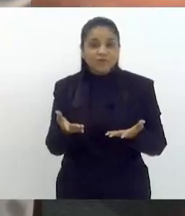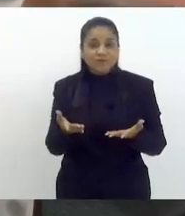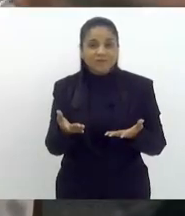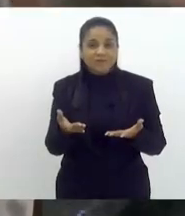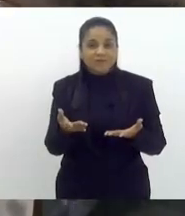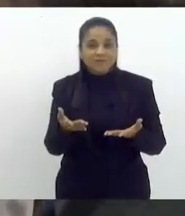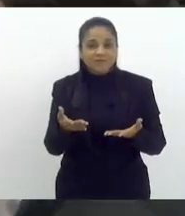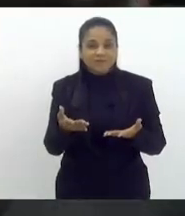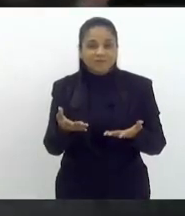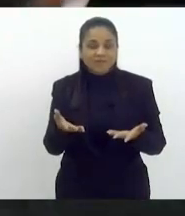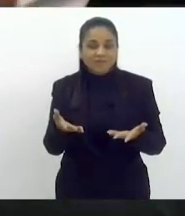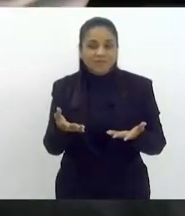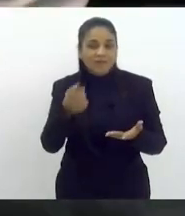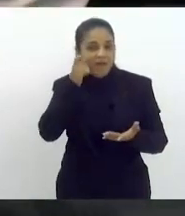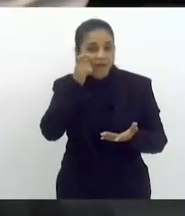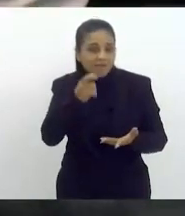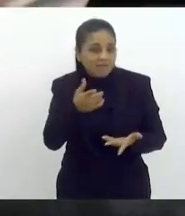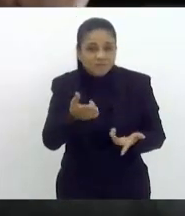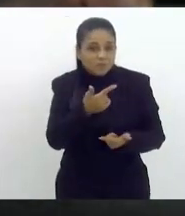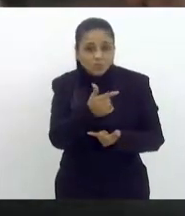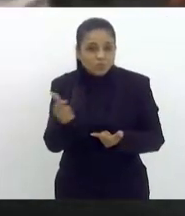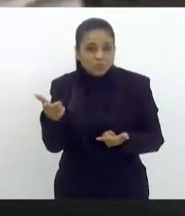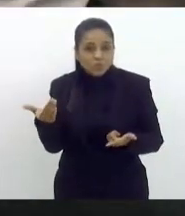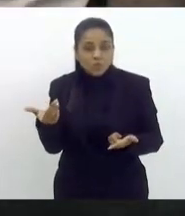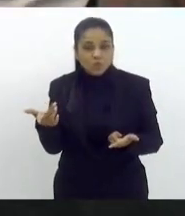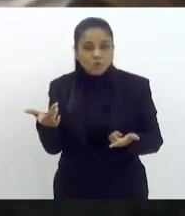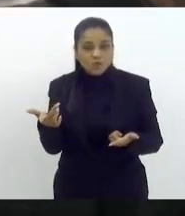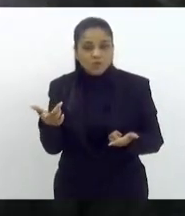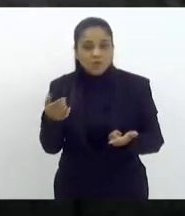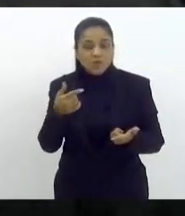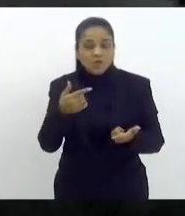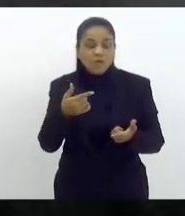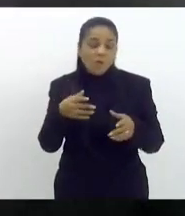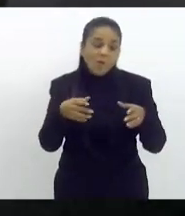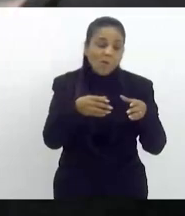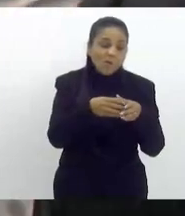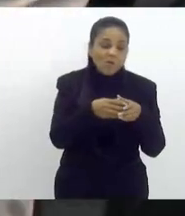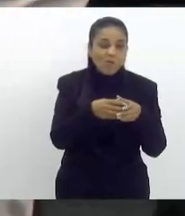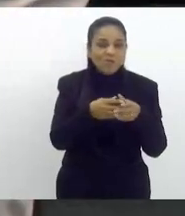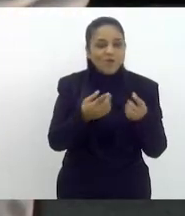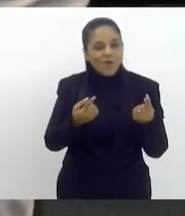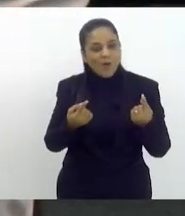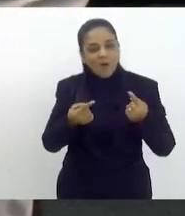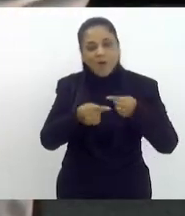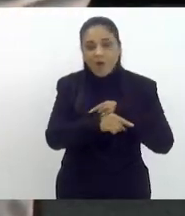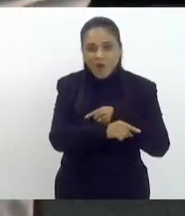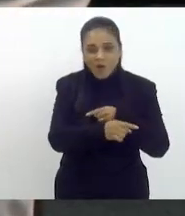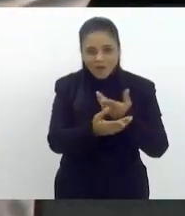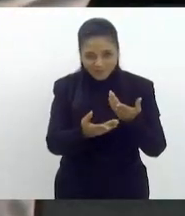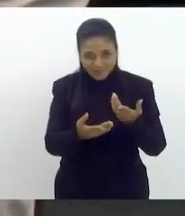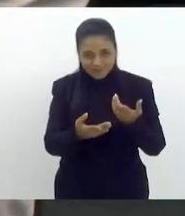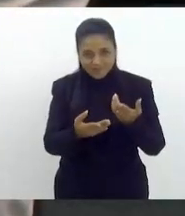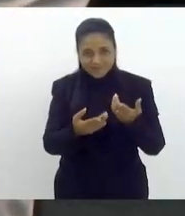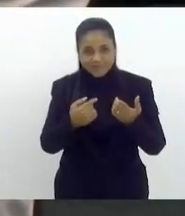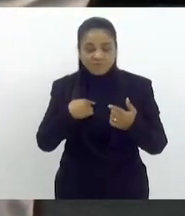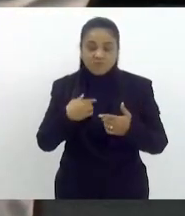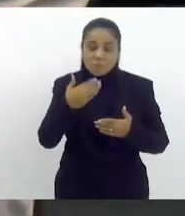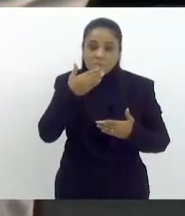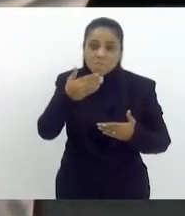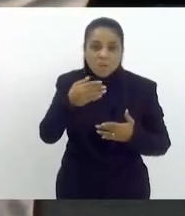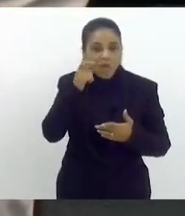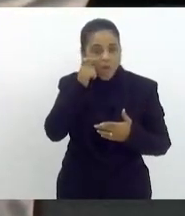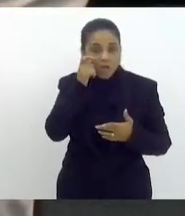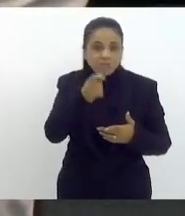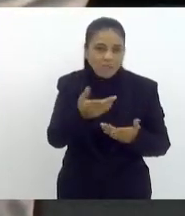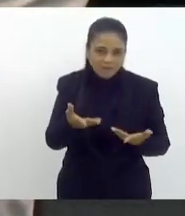pessoas que não estão atenta talvez porque nós somos da oposição estamos sempre atentos né a pedir as questões que são